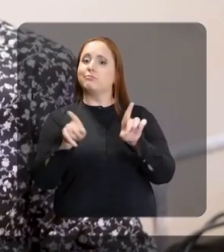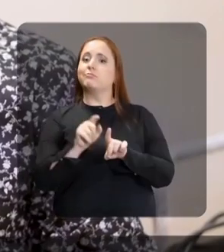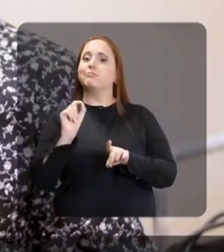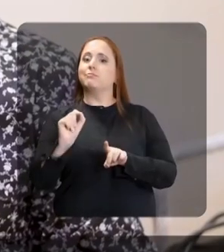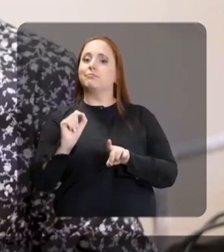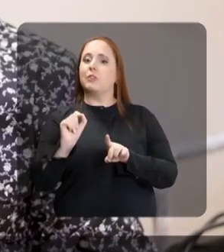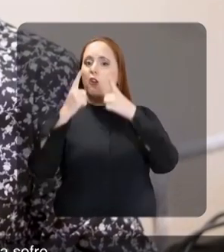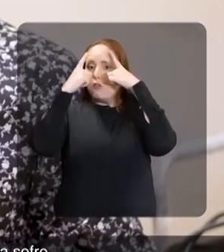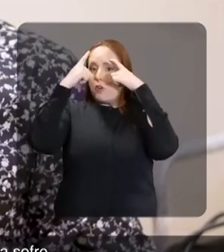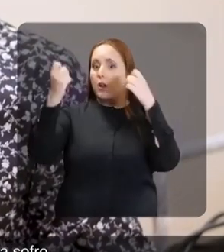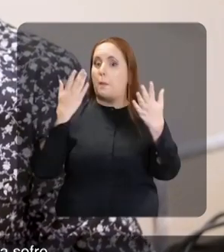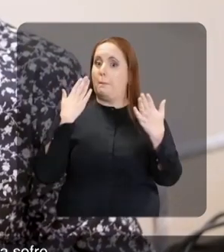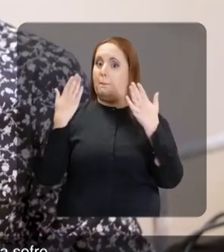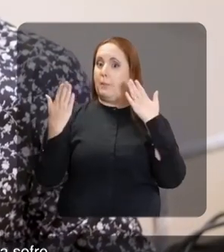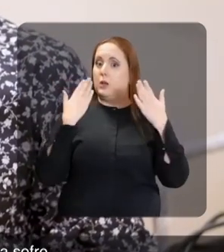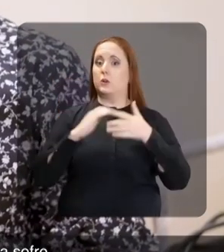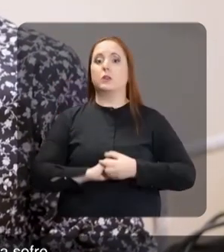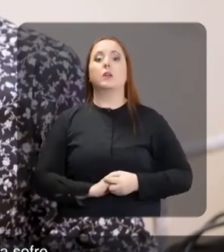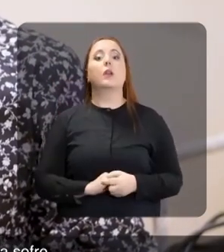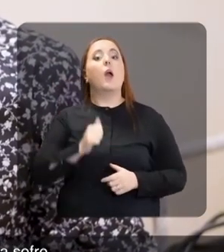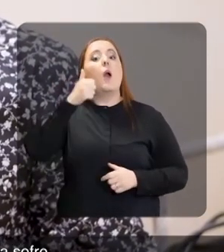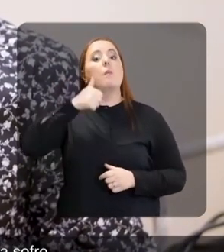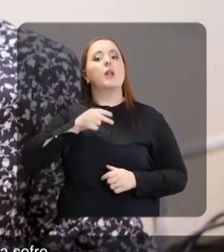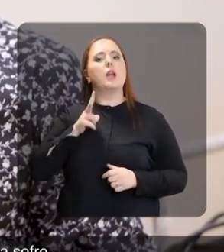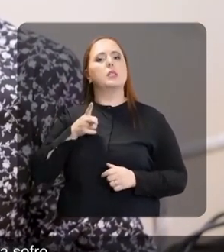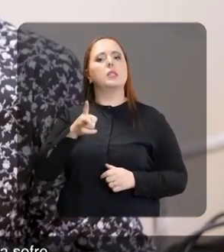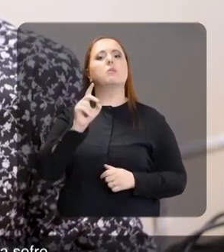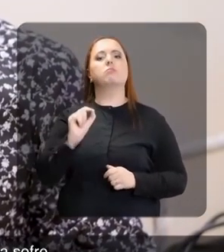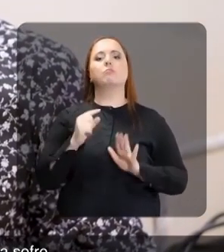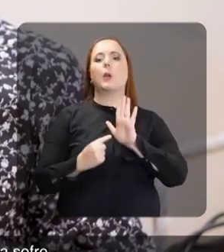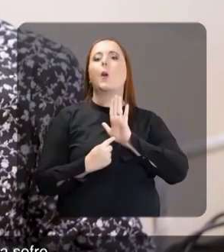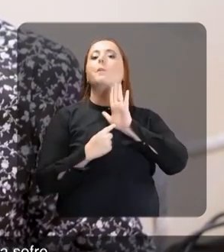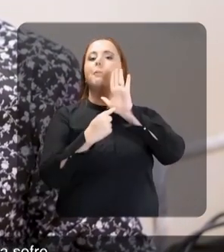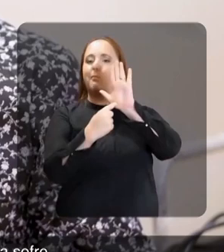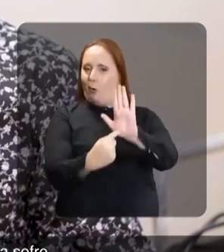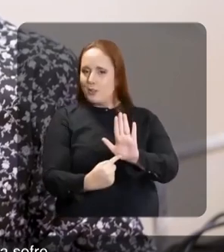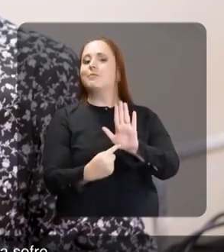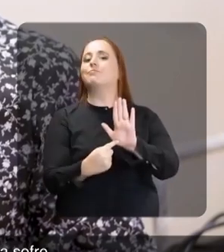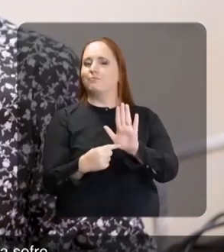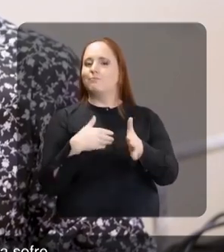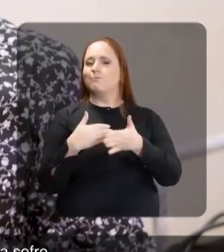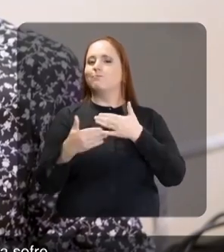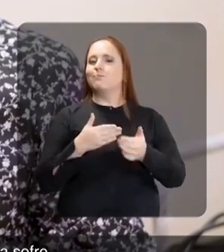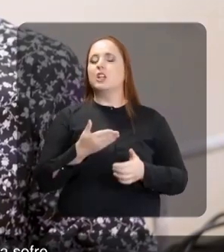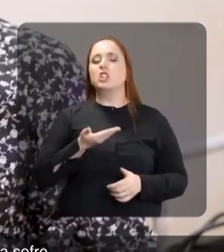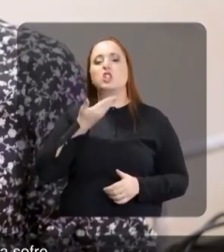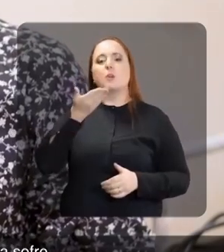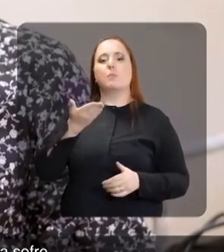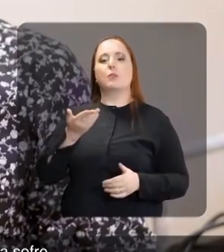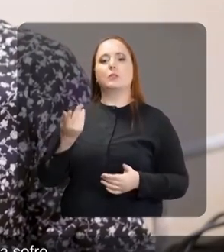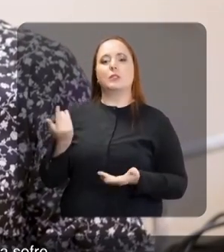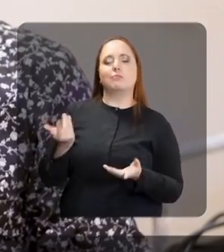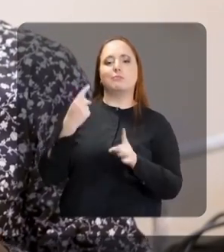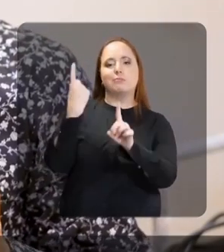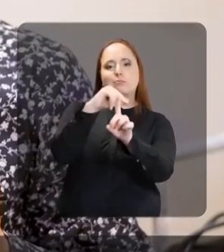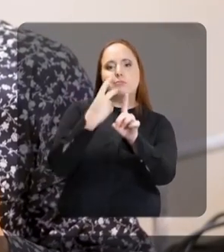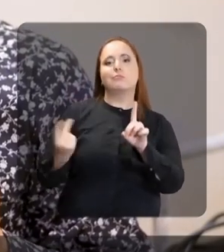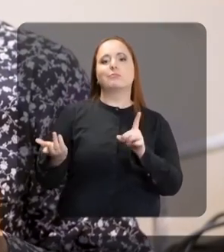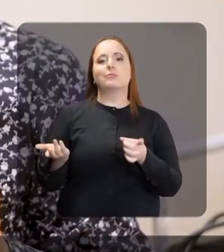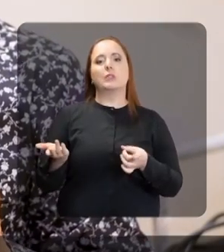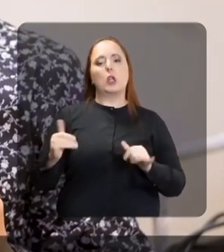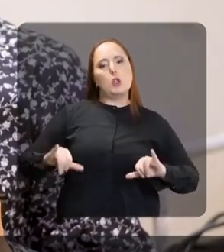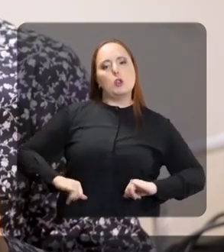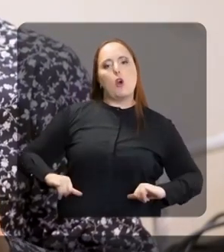violência psicológica. A sua cliente, ela está sempre mostrando para você qualquer tipo de agressão que ela sofre na